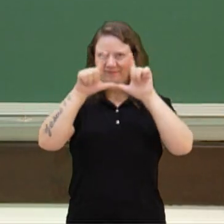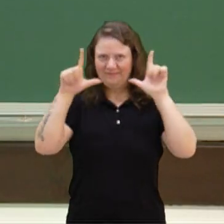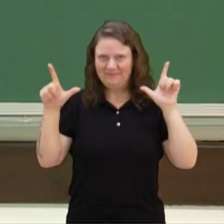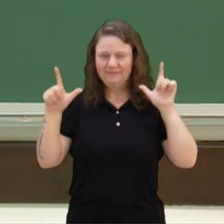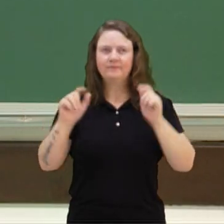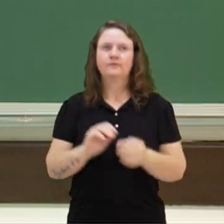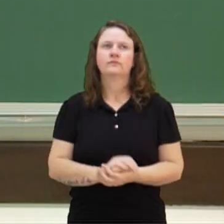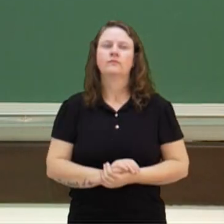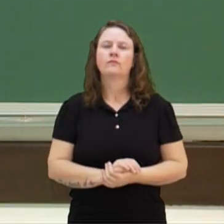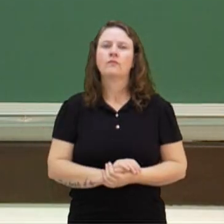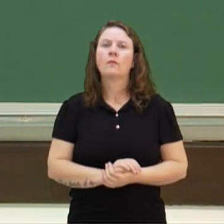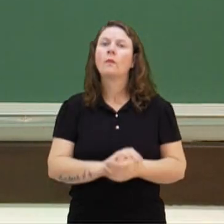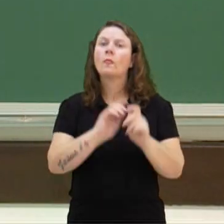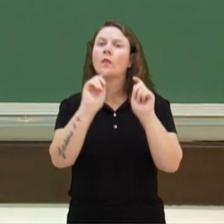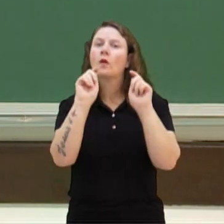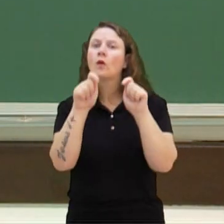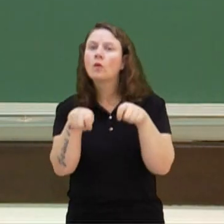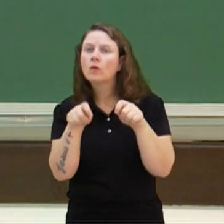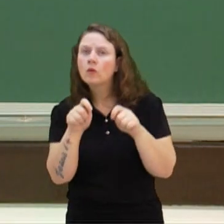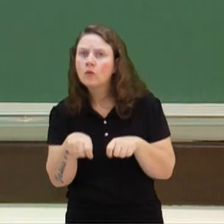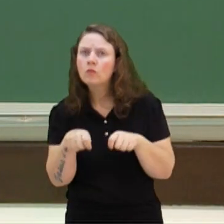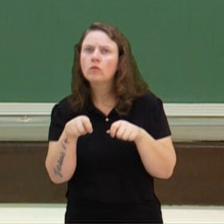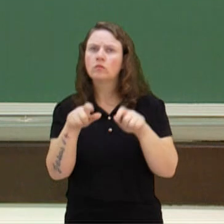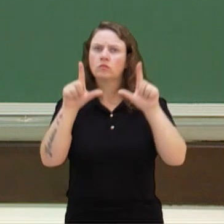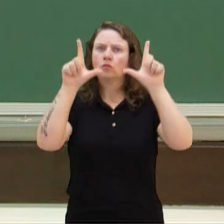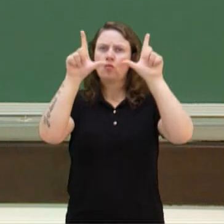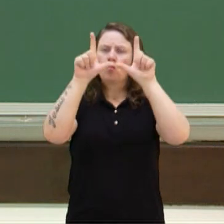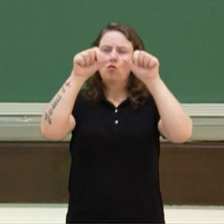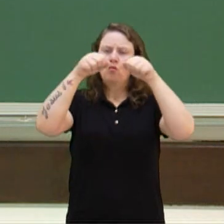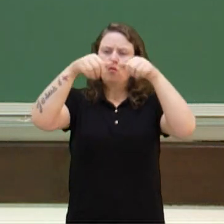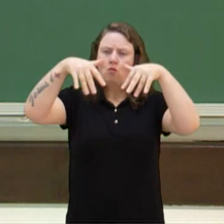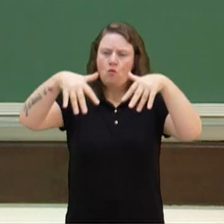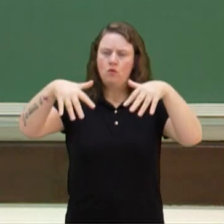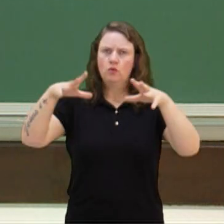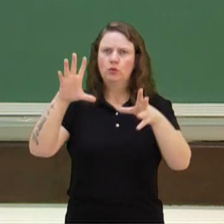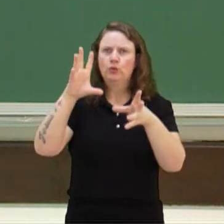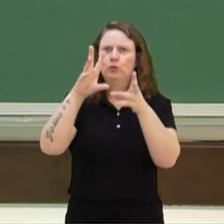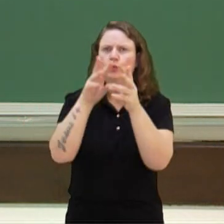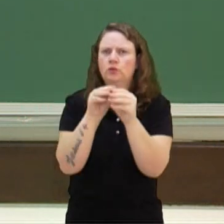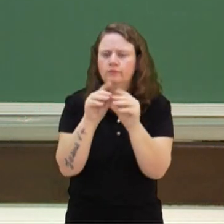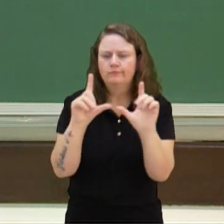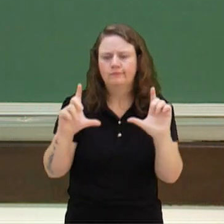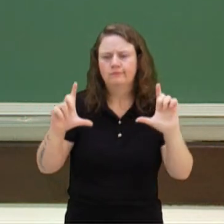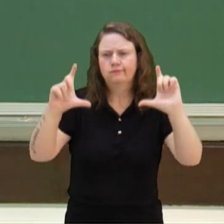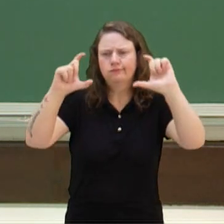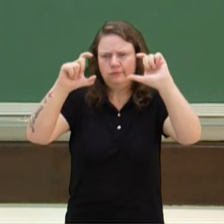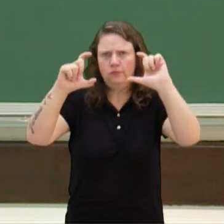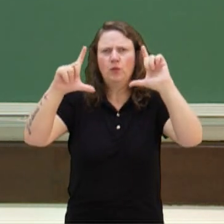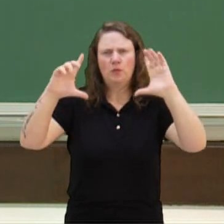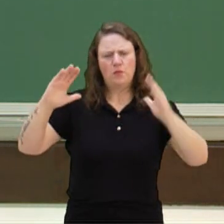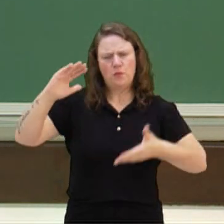vocês? Então, vocês podem fazer um mapa conceitual menor também, não é mesmo?